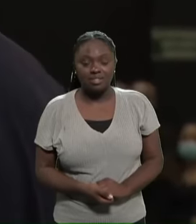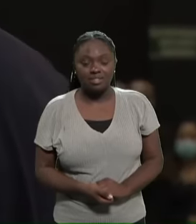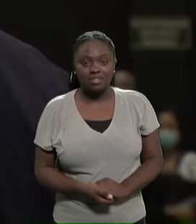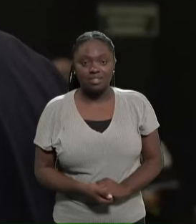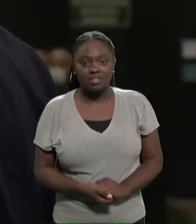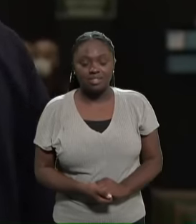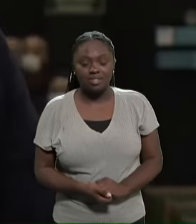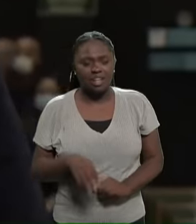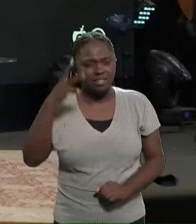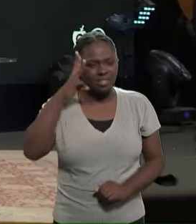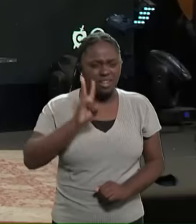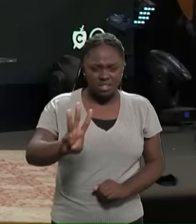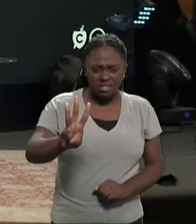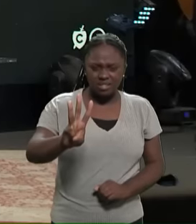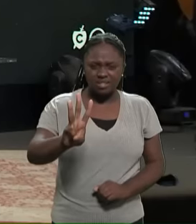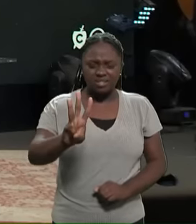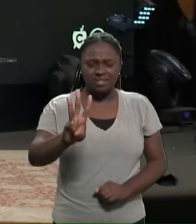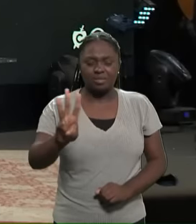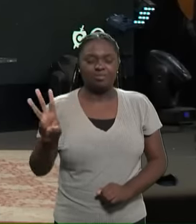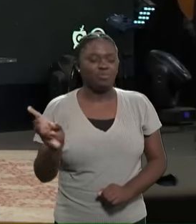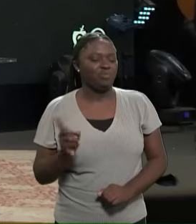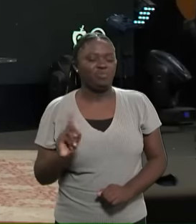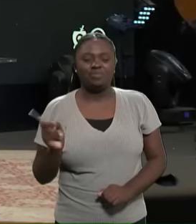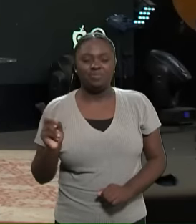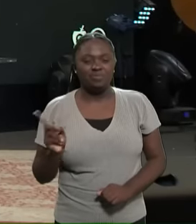Daqui a 3 dias.